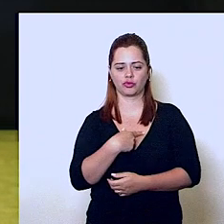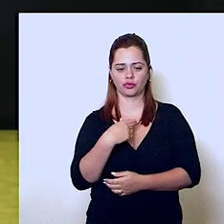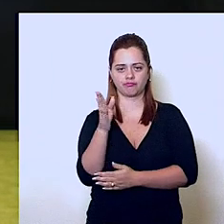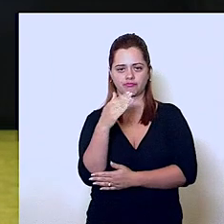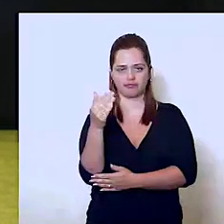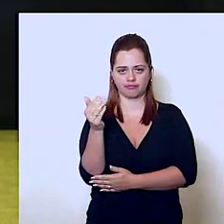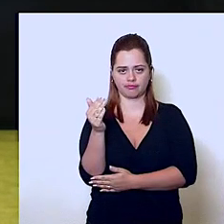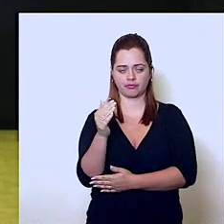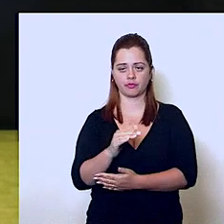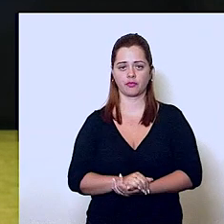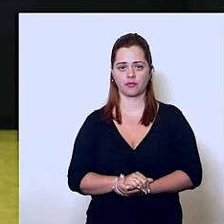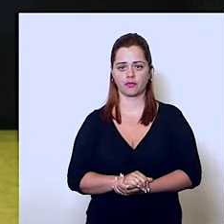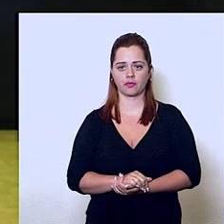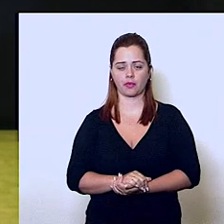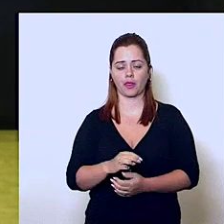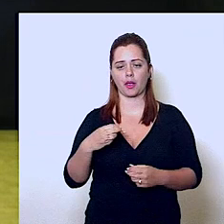ministro França,